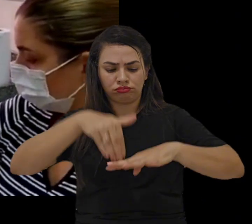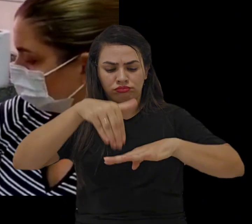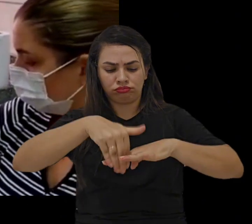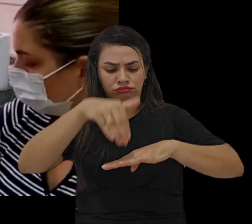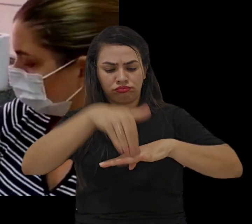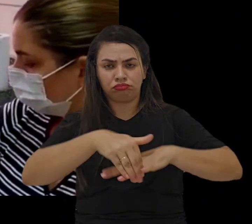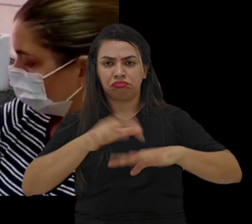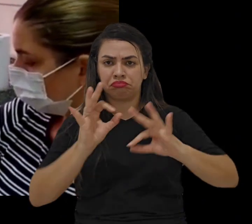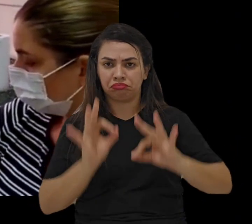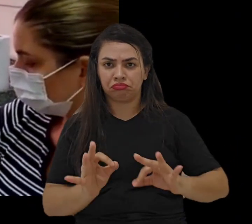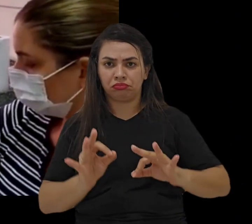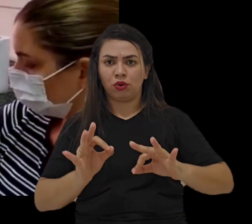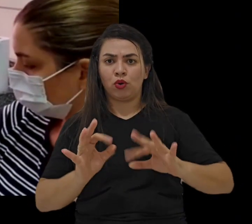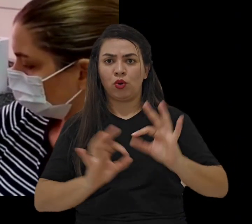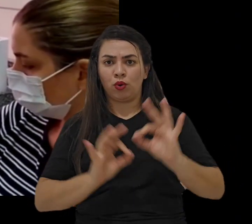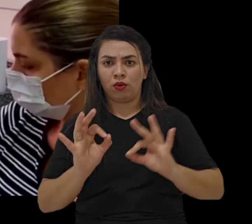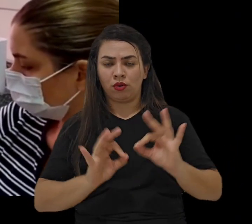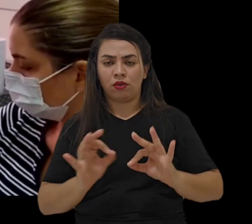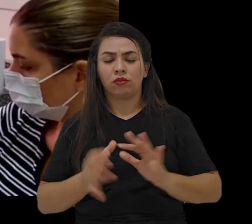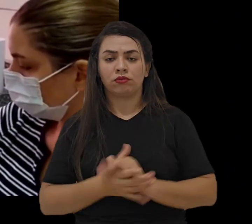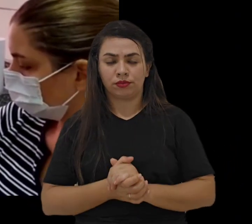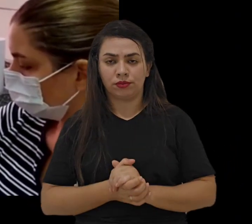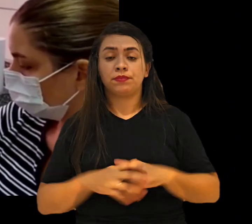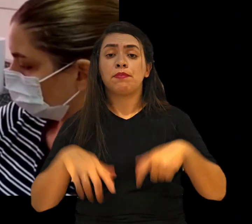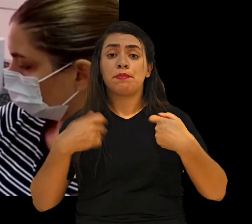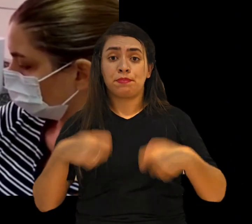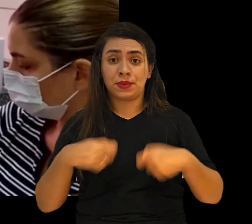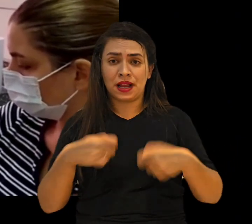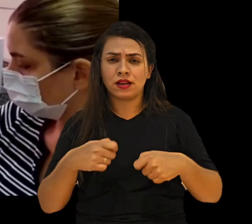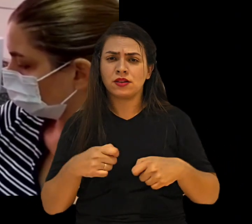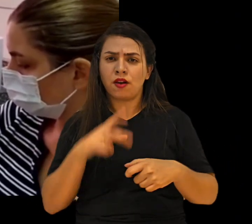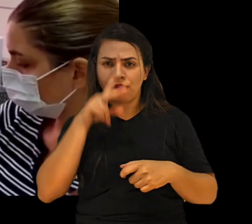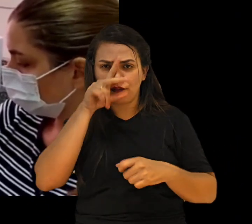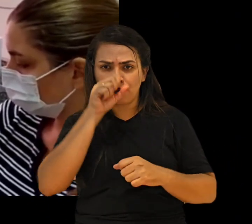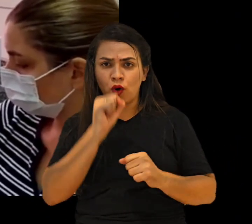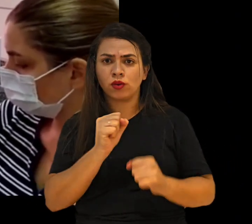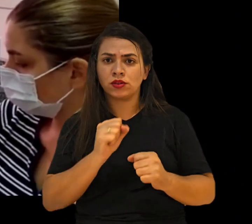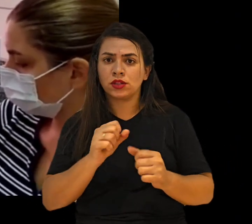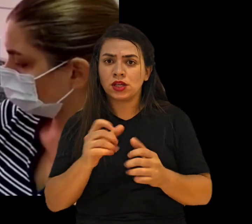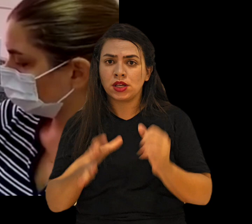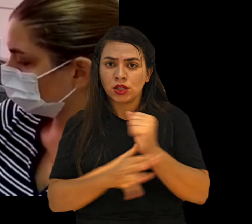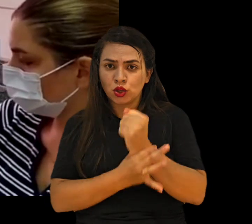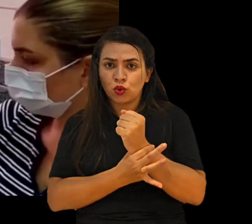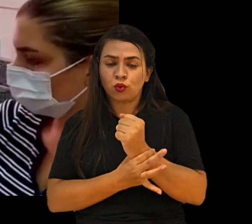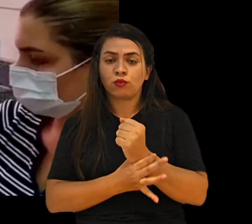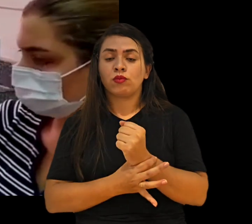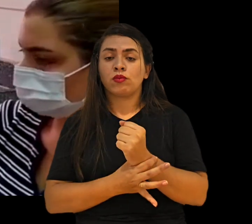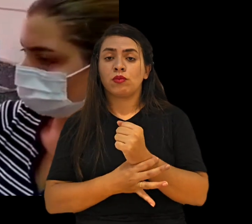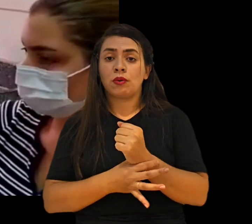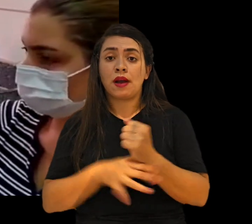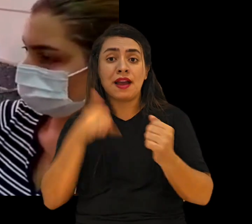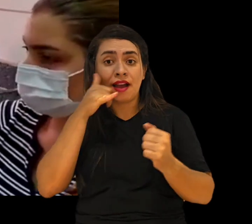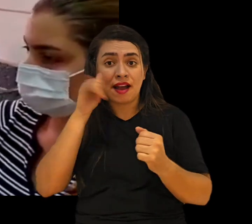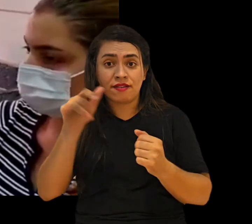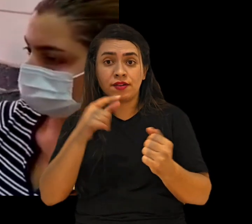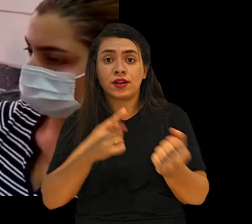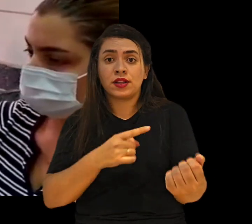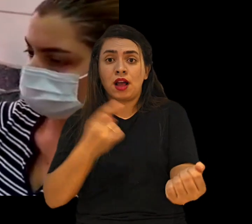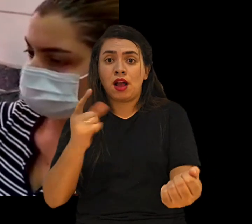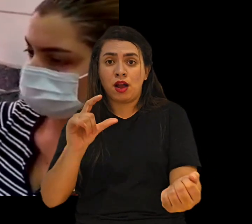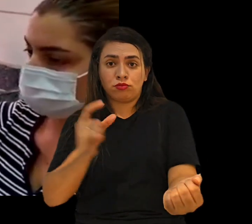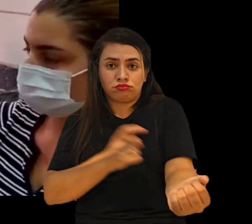agulha. Então, eu vou fazendo assim, vou vendo se vai enchendo, ó. Parou de encher, tirou,